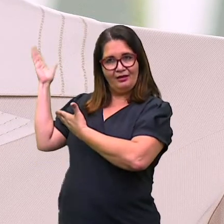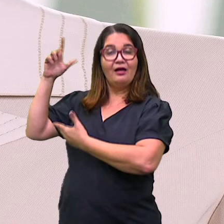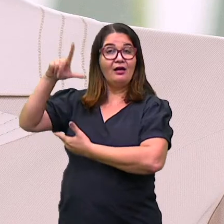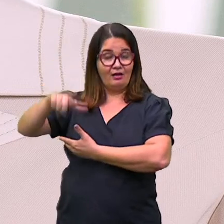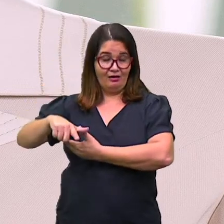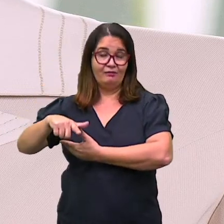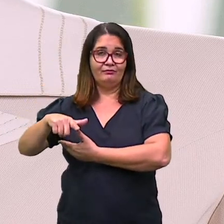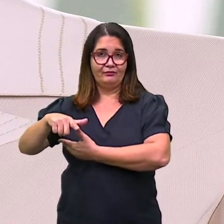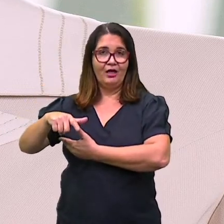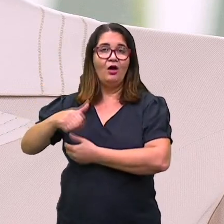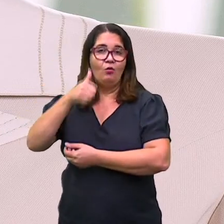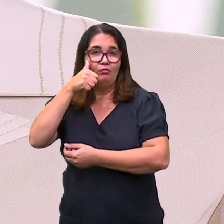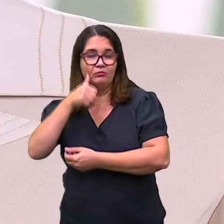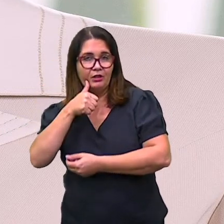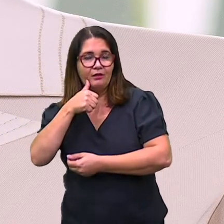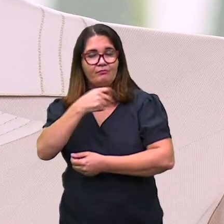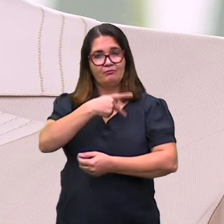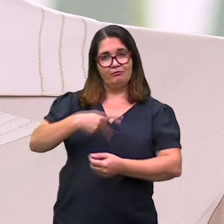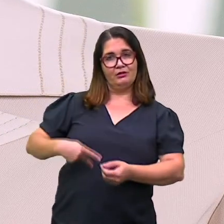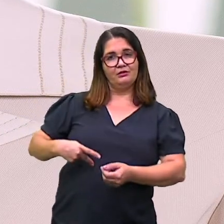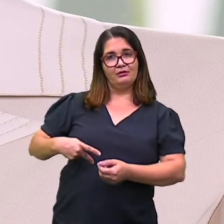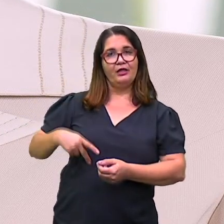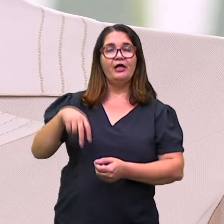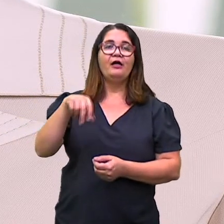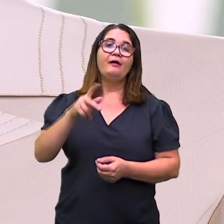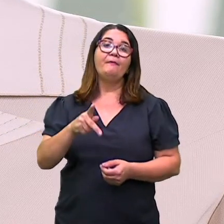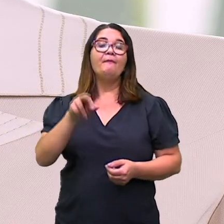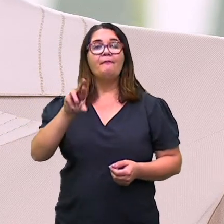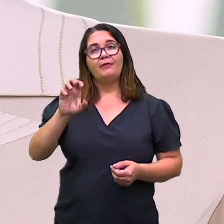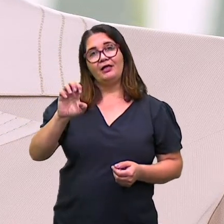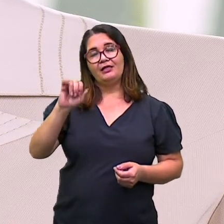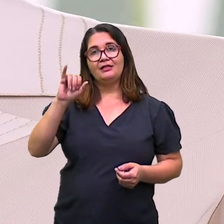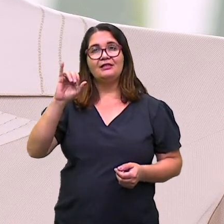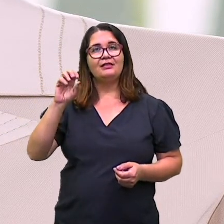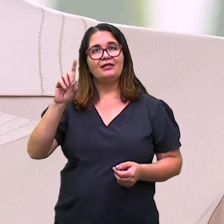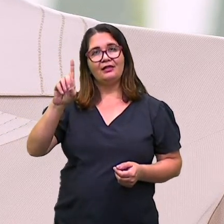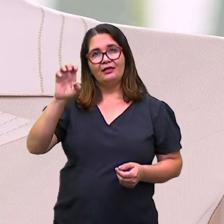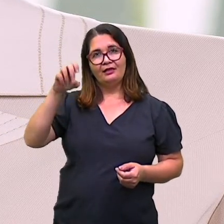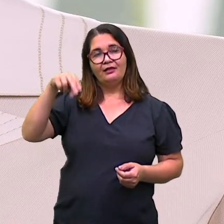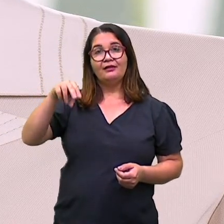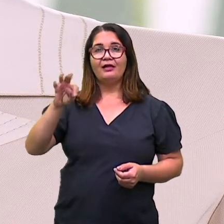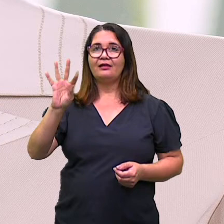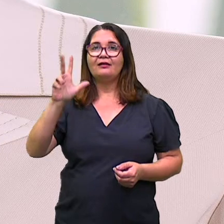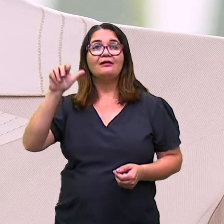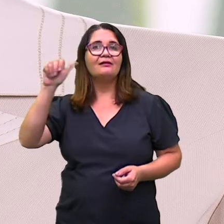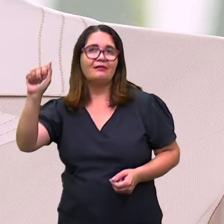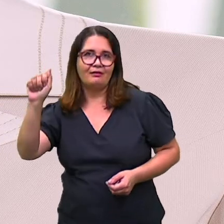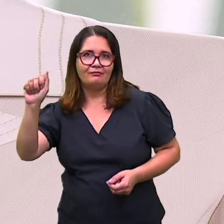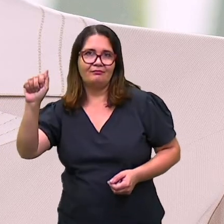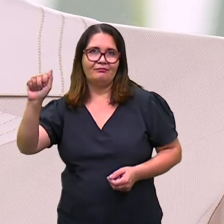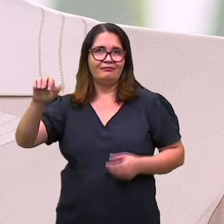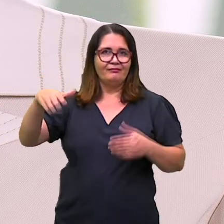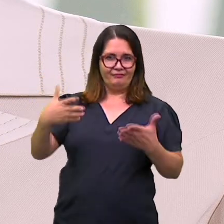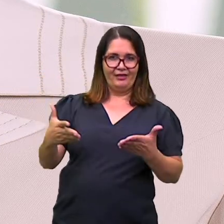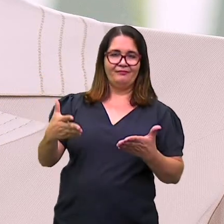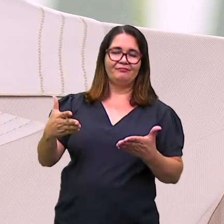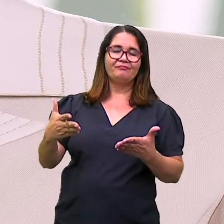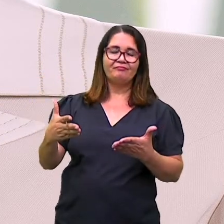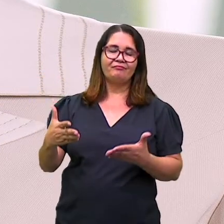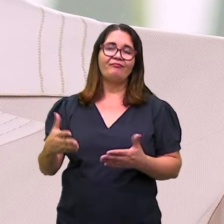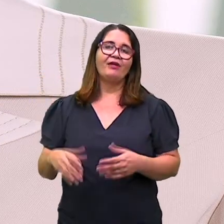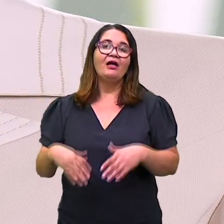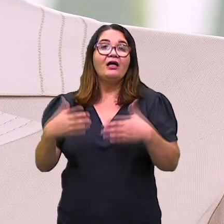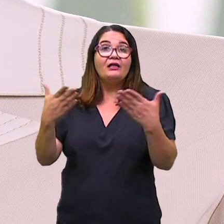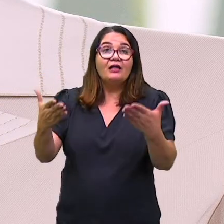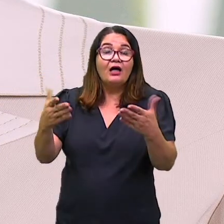presidenta e dentro da ortografia, ou presidente ou presidenta, valorizando assim e dando